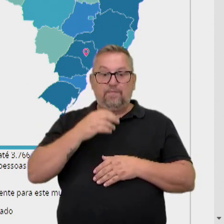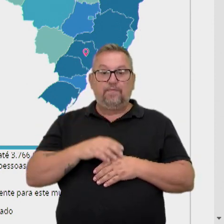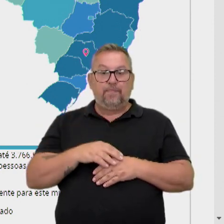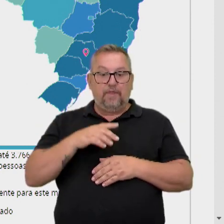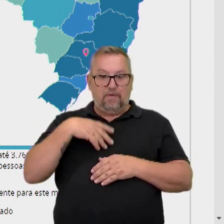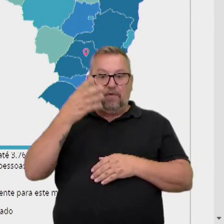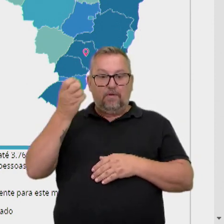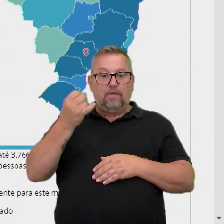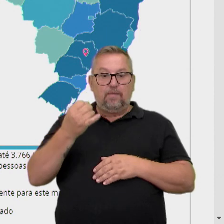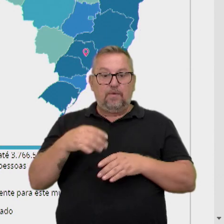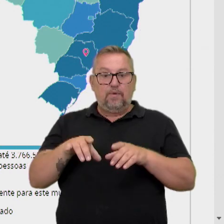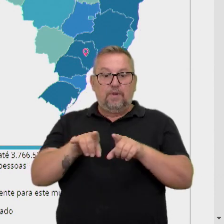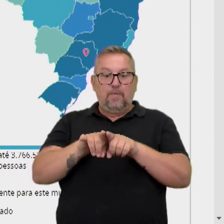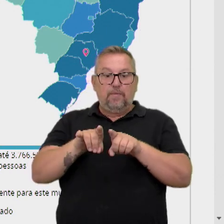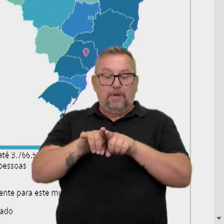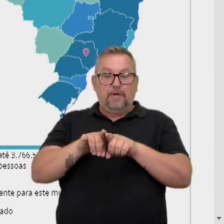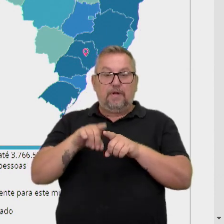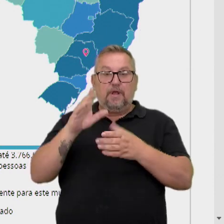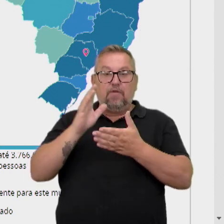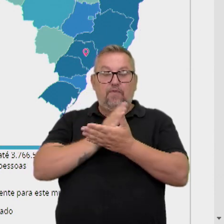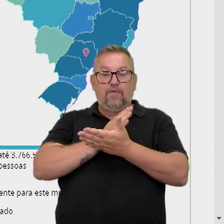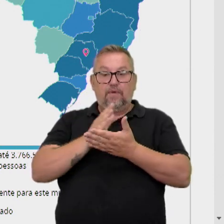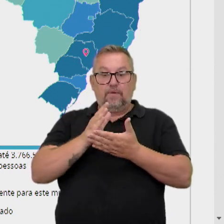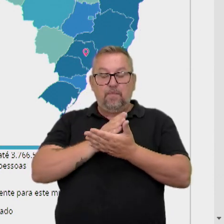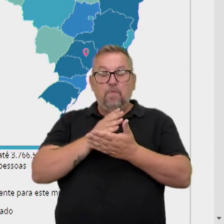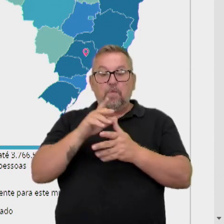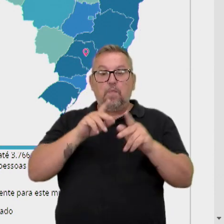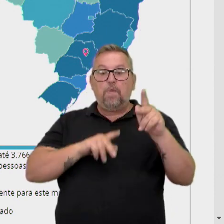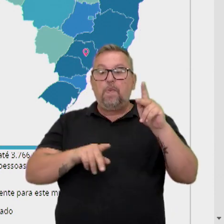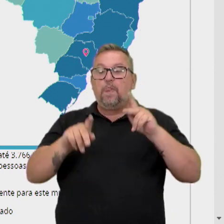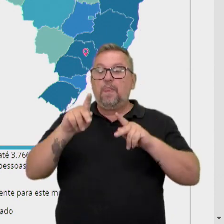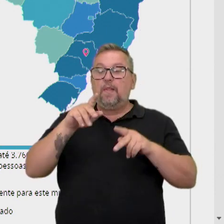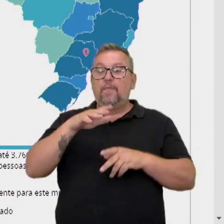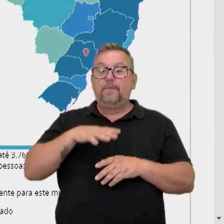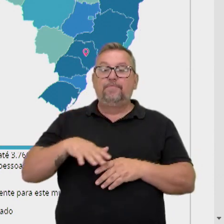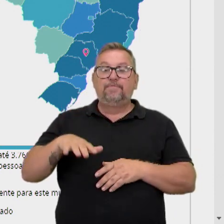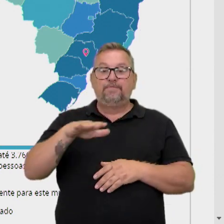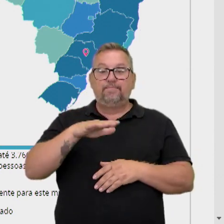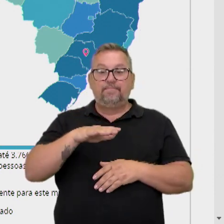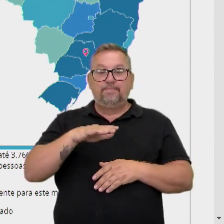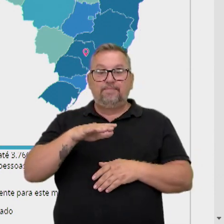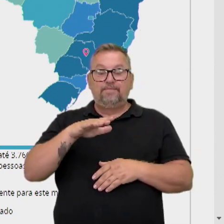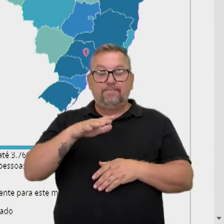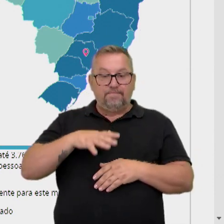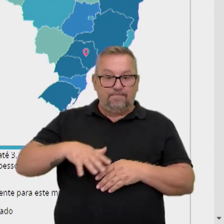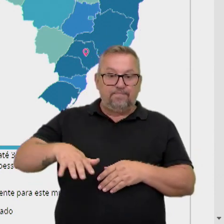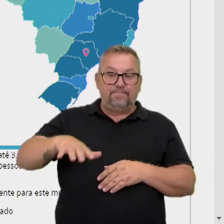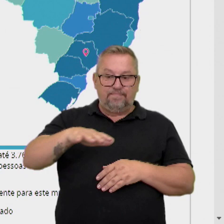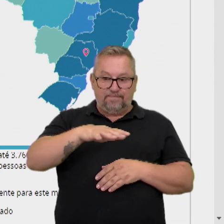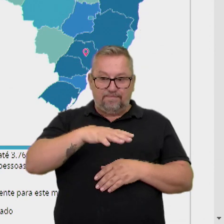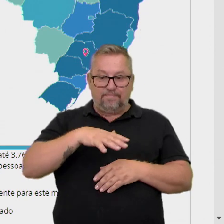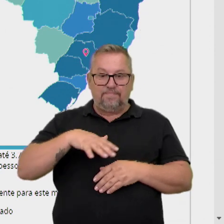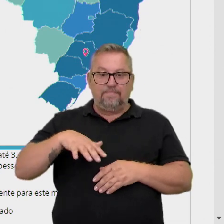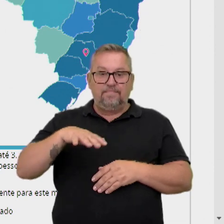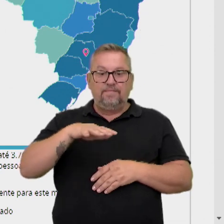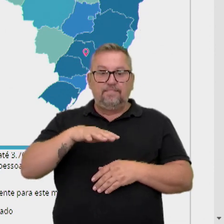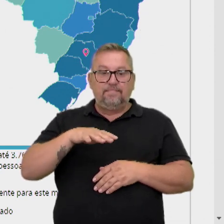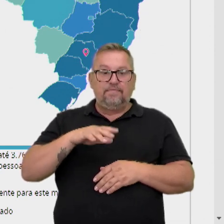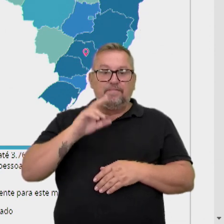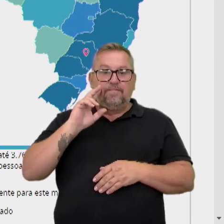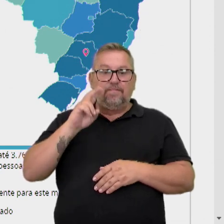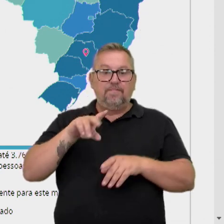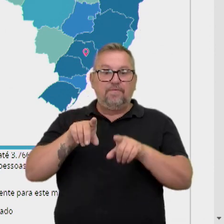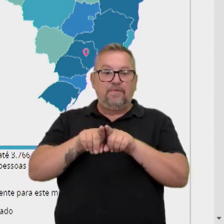densidade demográfica, né? Que é a divisão da população da área, né? Então você divide a população pela área e aí você vai